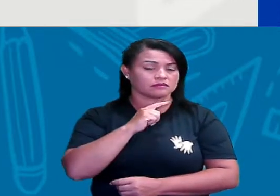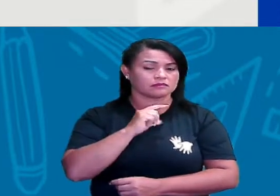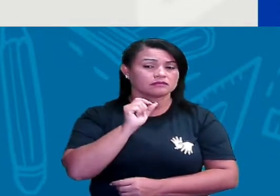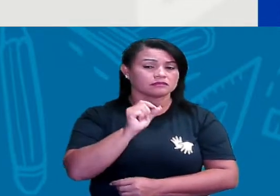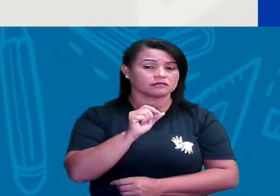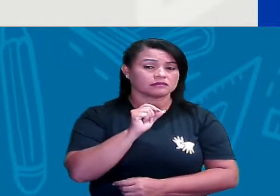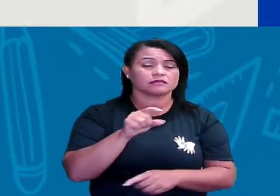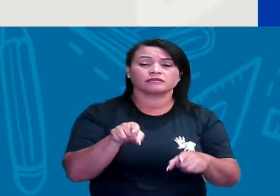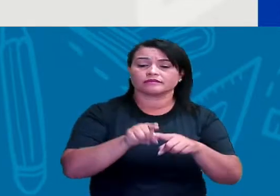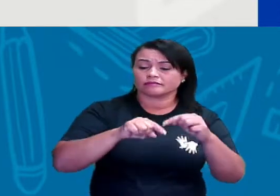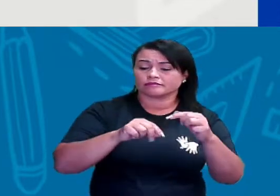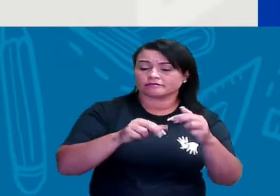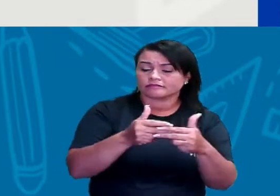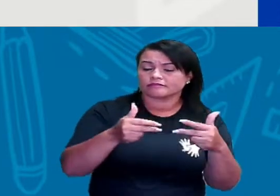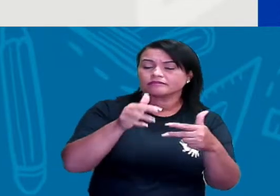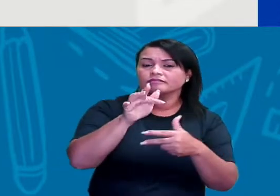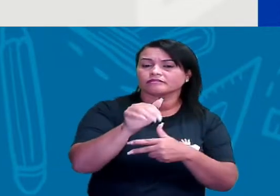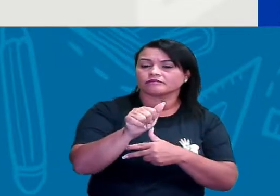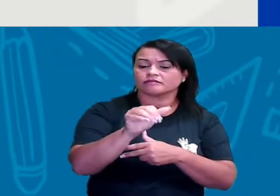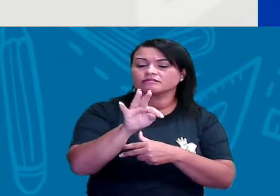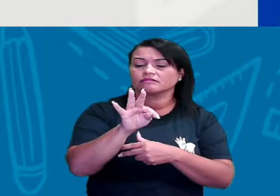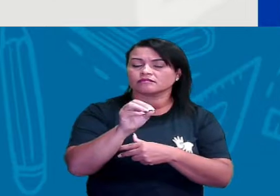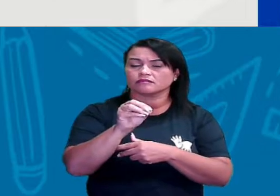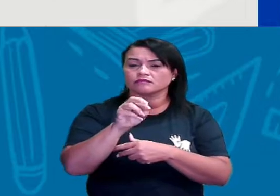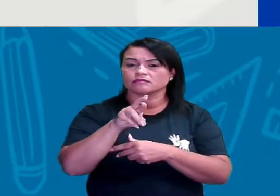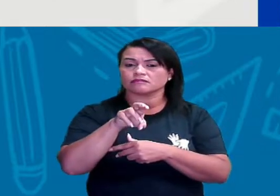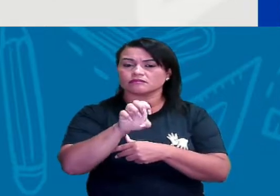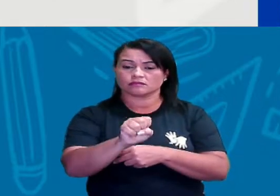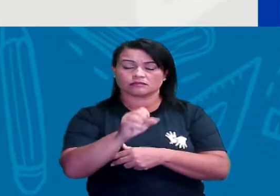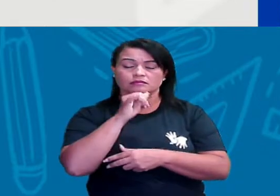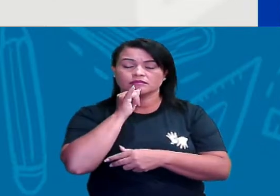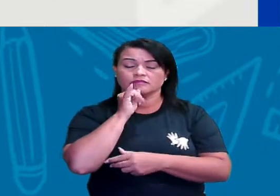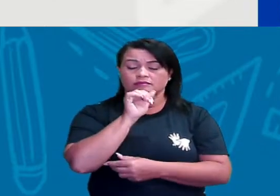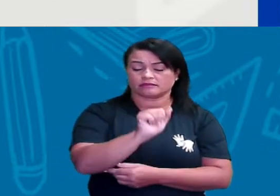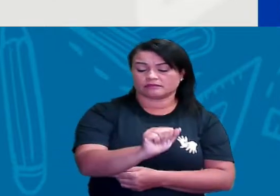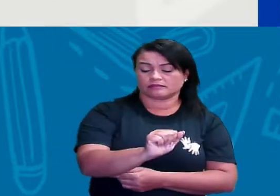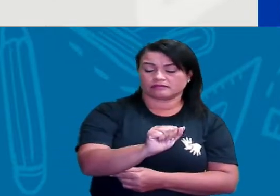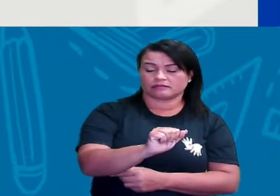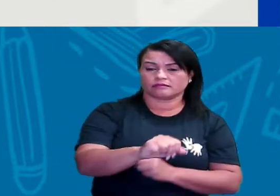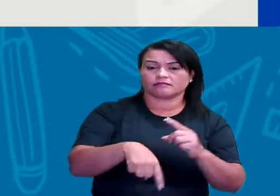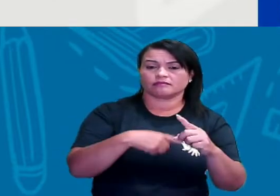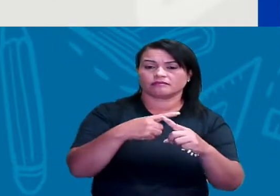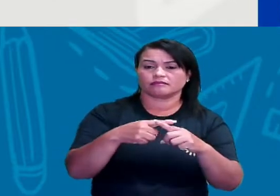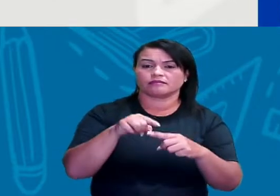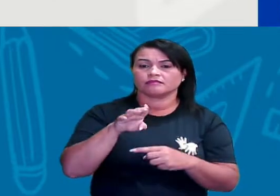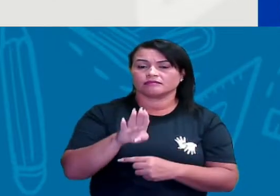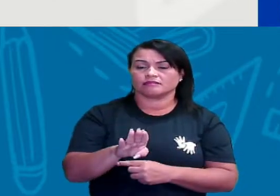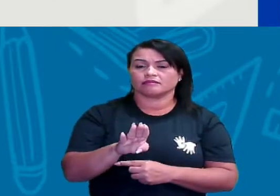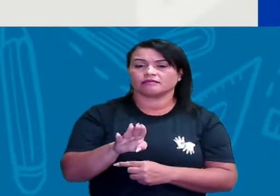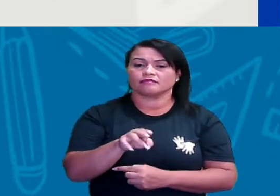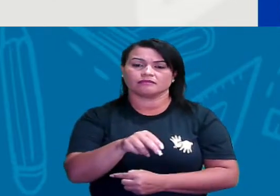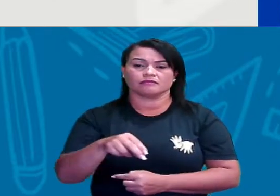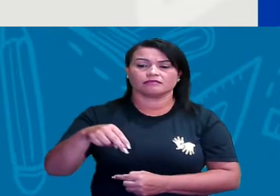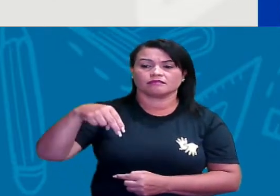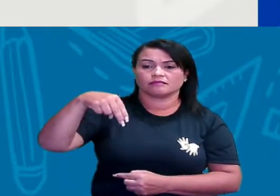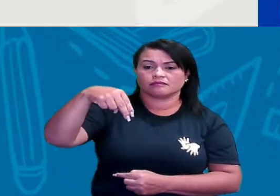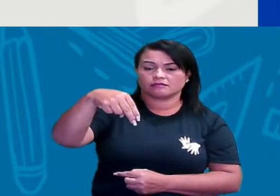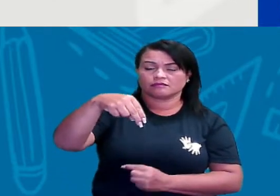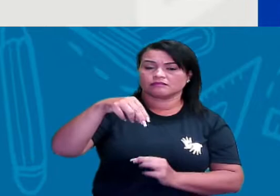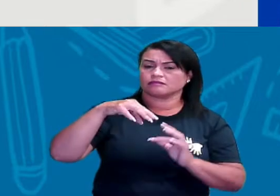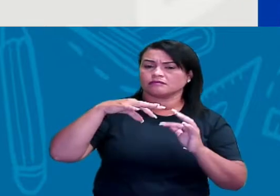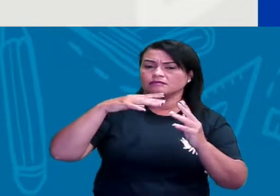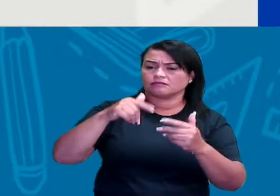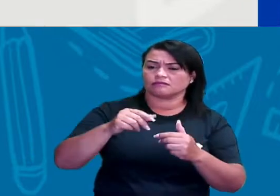temos o seguinte, ó. A vezes B elevado a N. Então, eu tenho quem? Eu tenho o expoente que está fora, ele vai para todos que